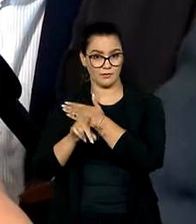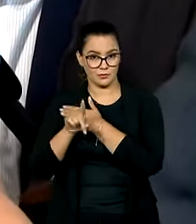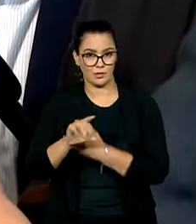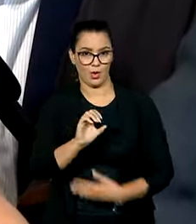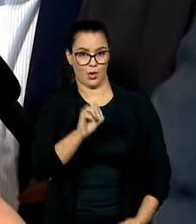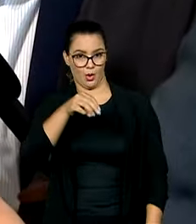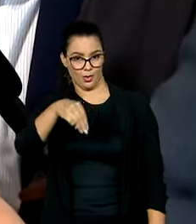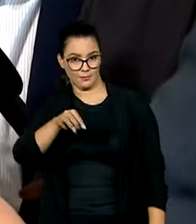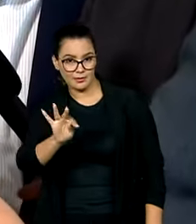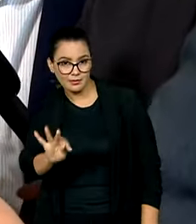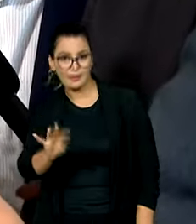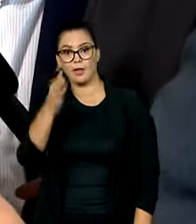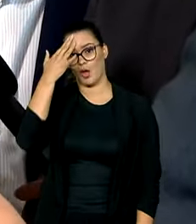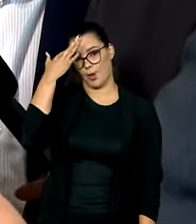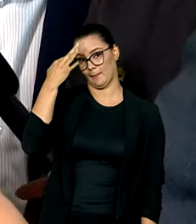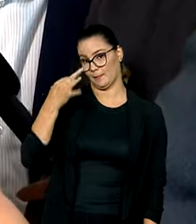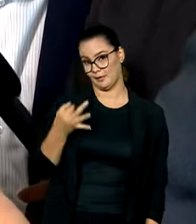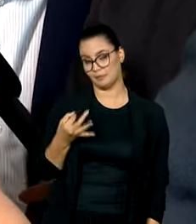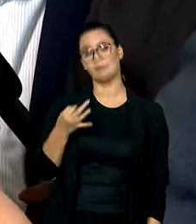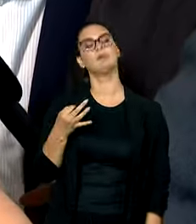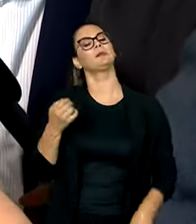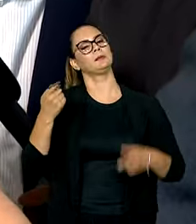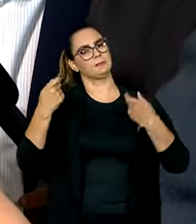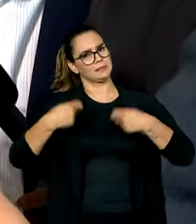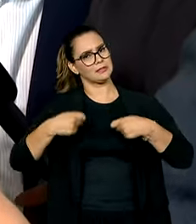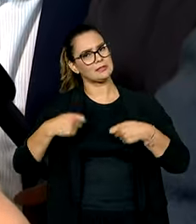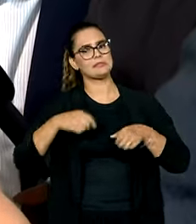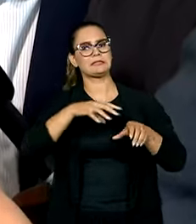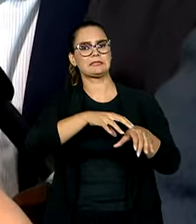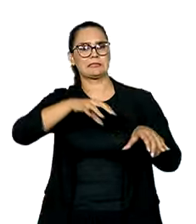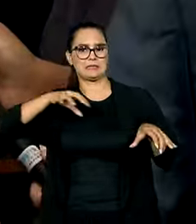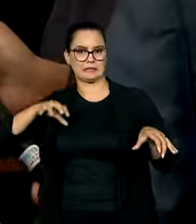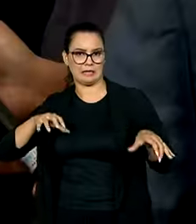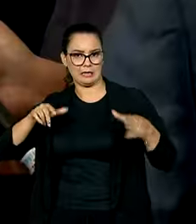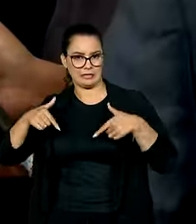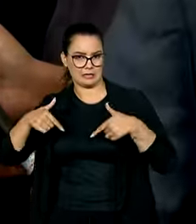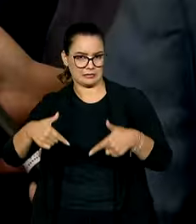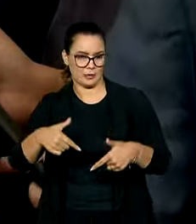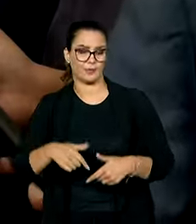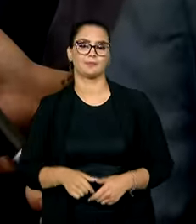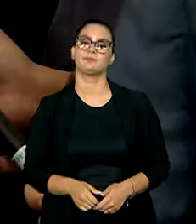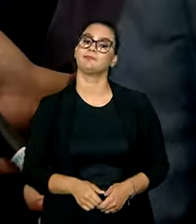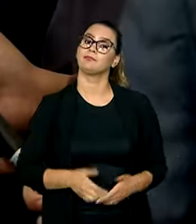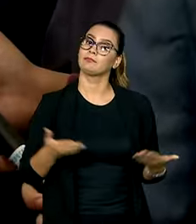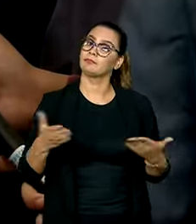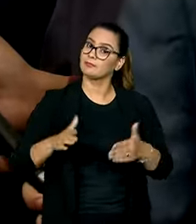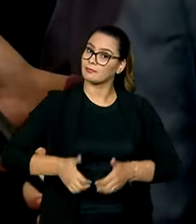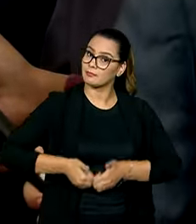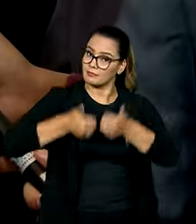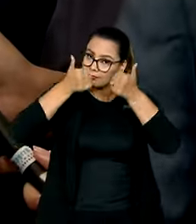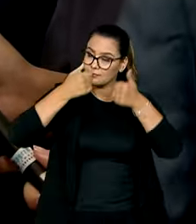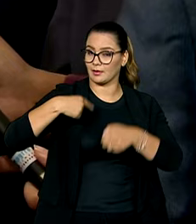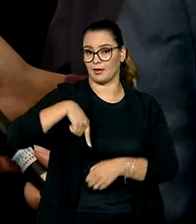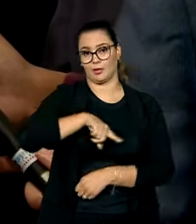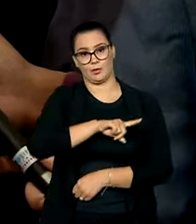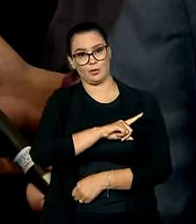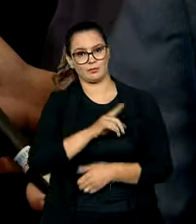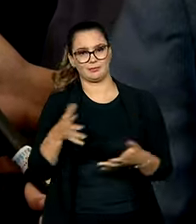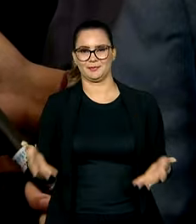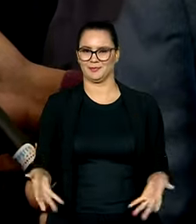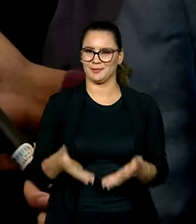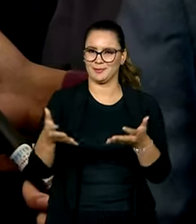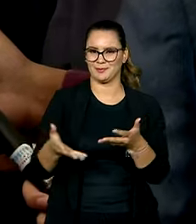Organização Mundial do Turismo entendeu que precisava descentralizar as suas ações. Nós melhoramos a nossa